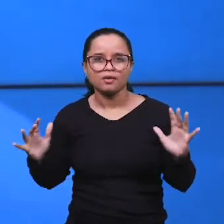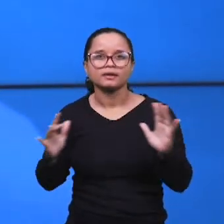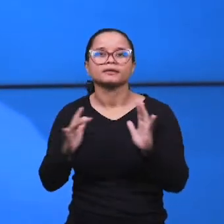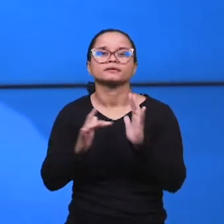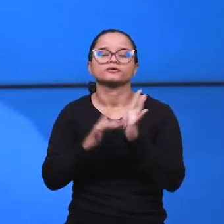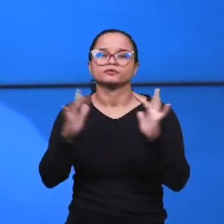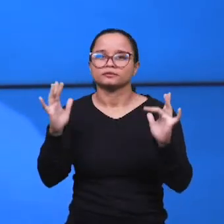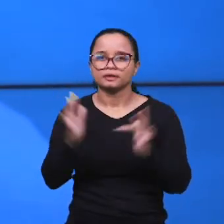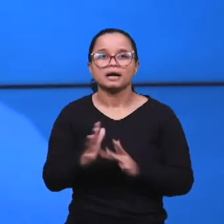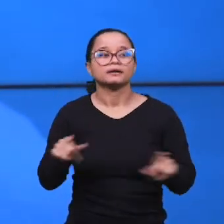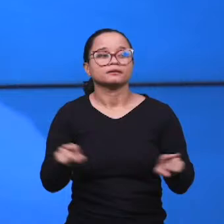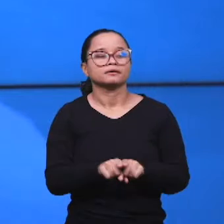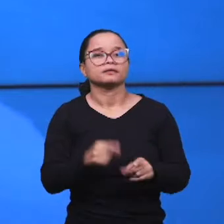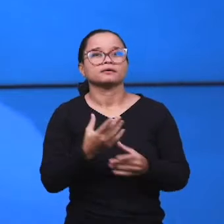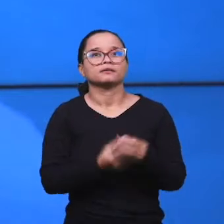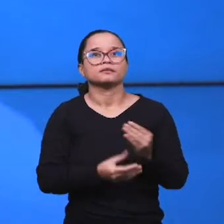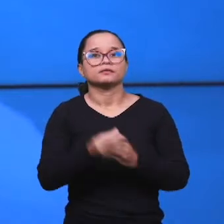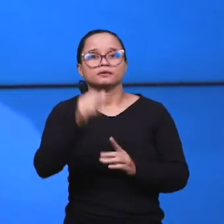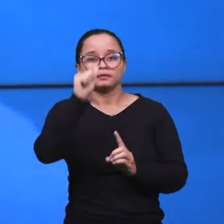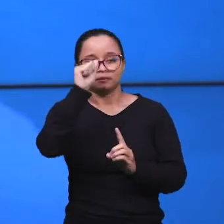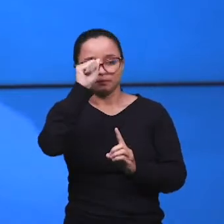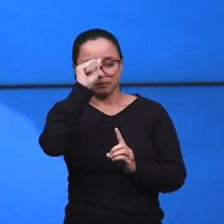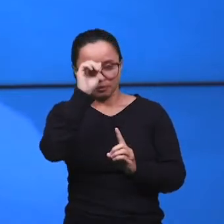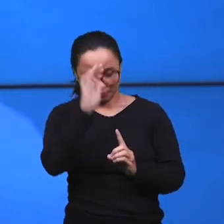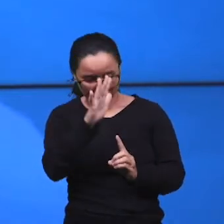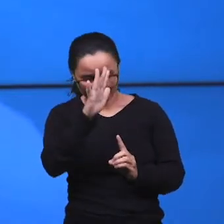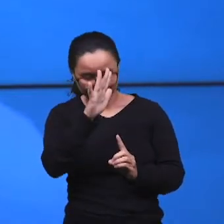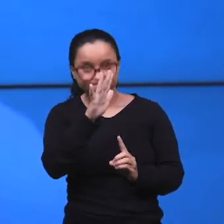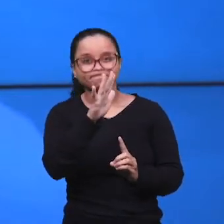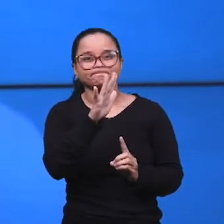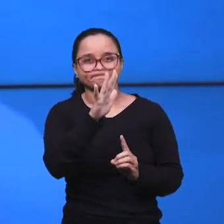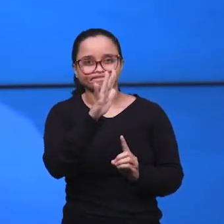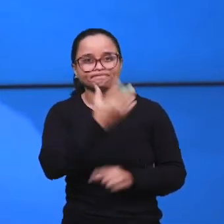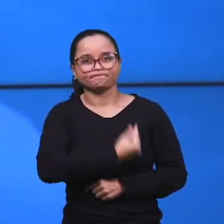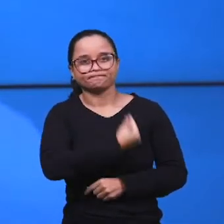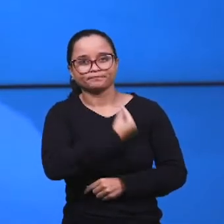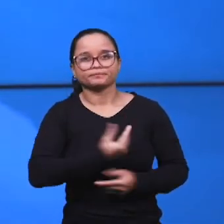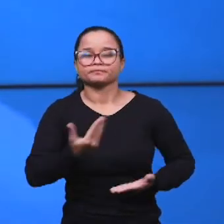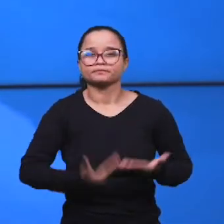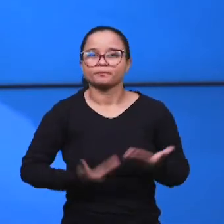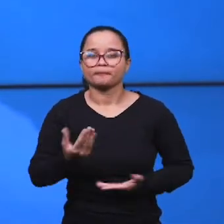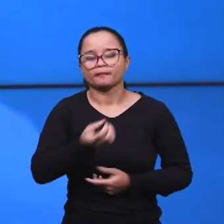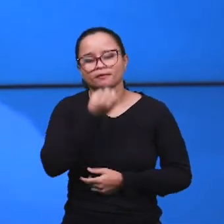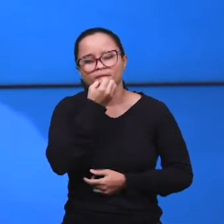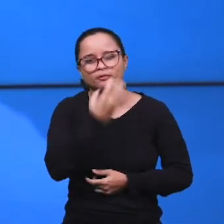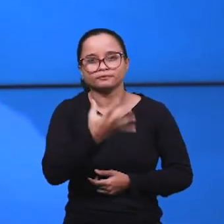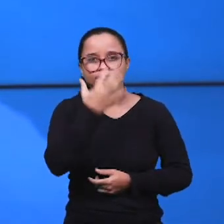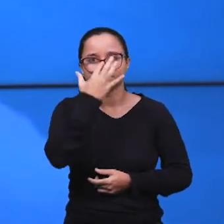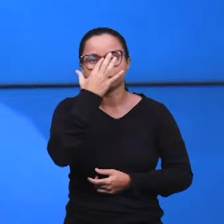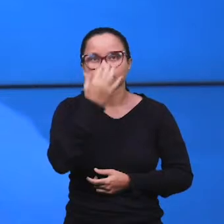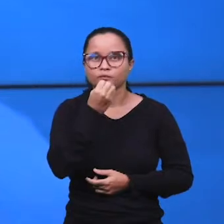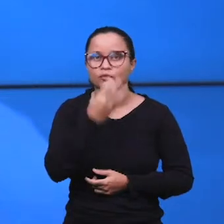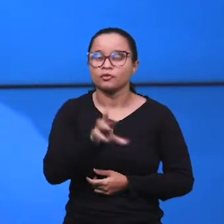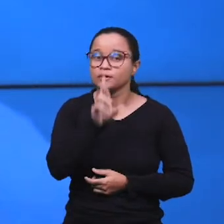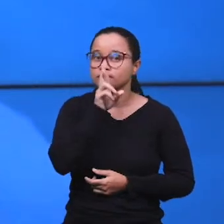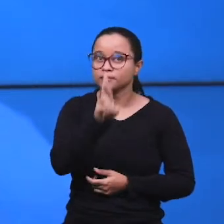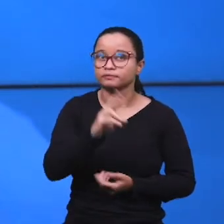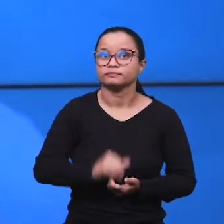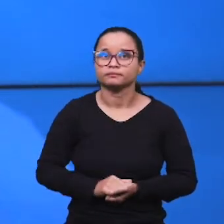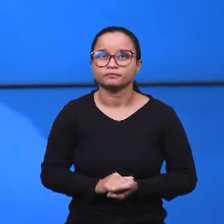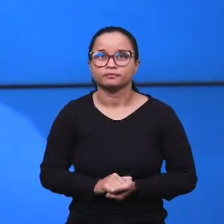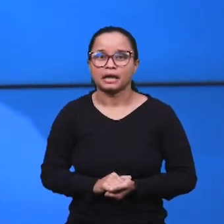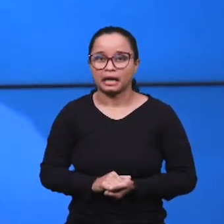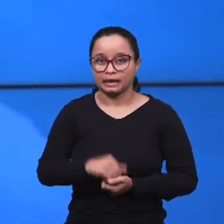e ela tem a mão do Senhor sempre posta, né, sobre a vida da igreja. Isso é muito bom. Foi muito boa essa resposta dos nossos